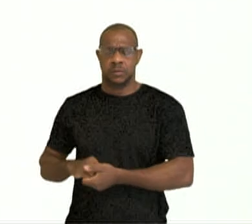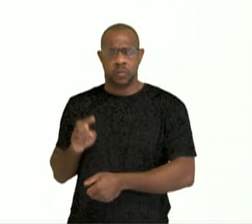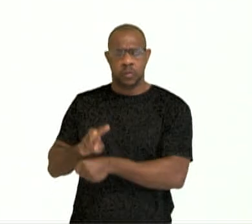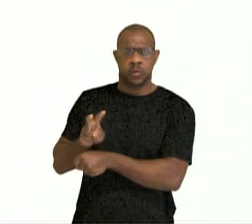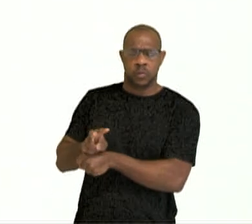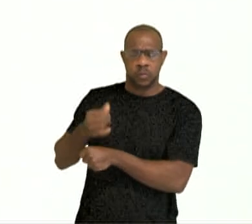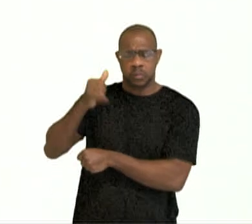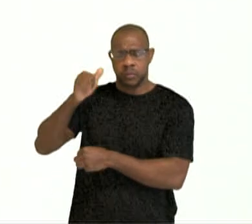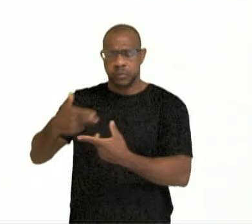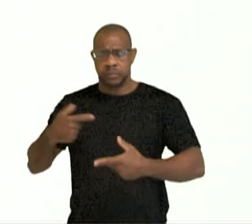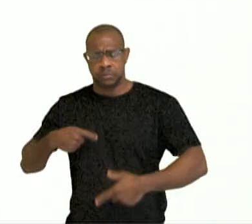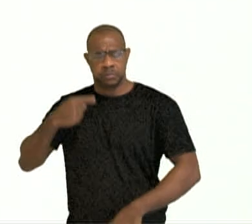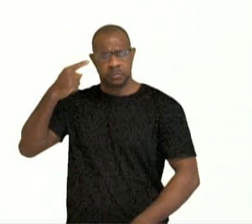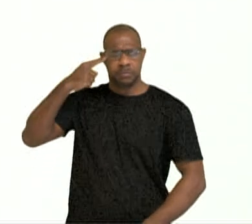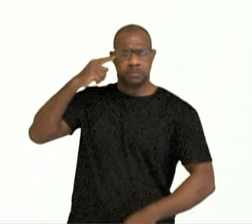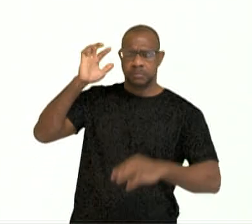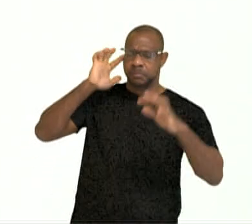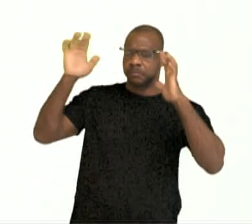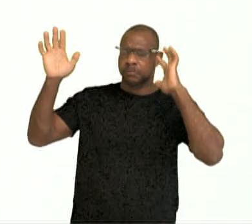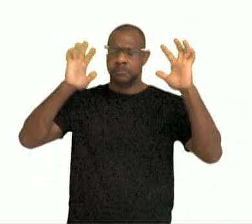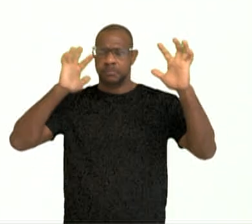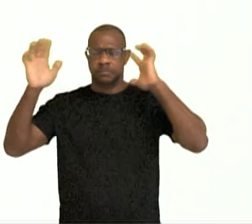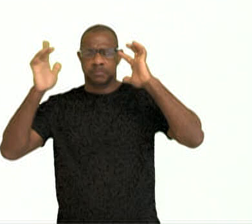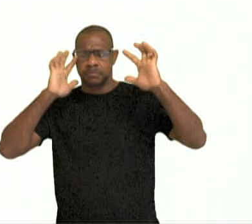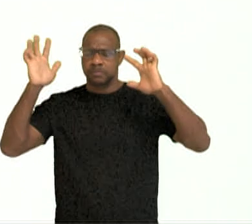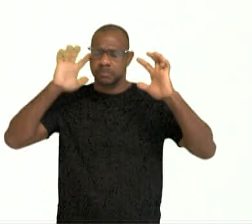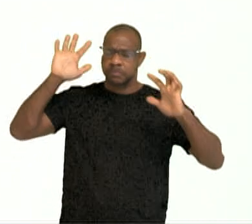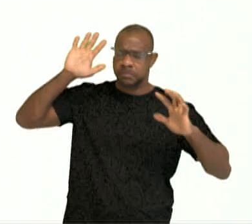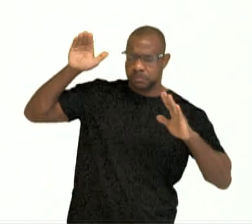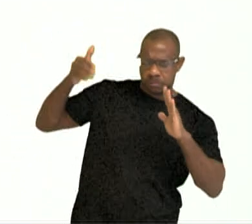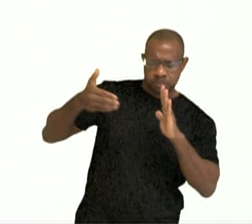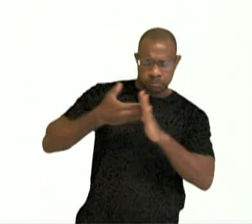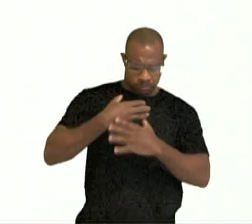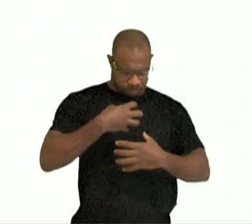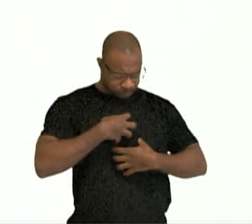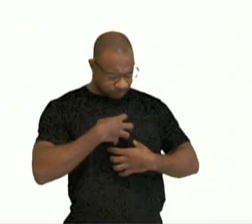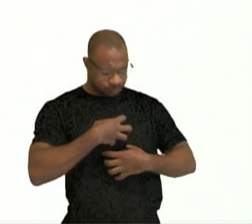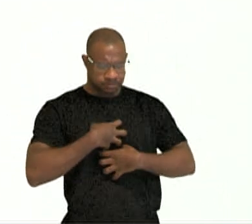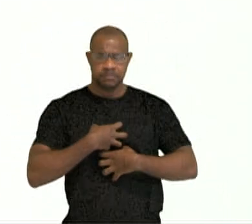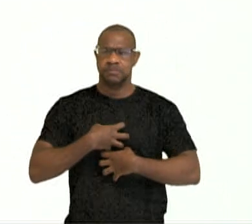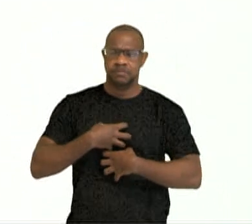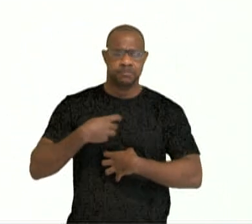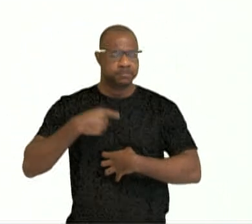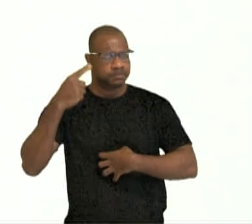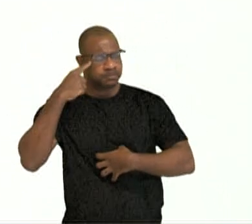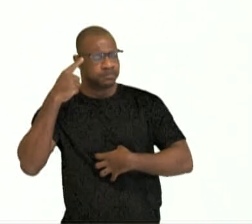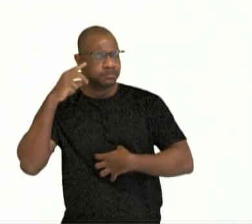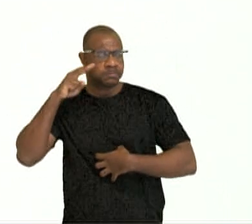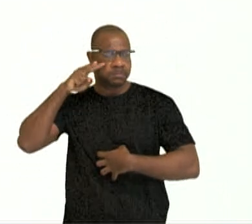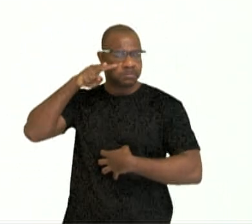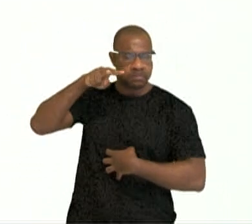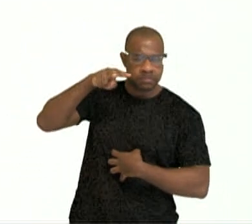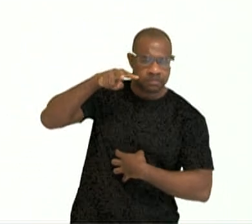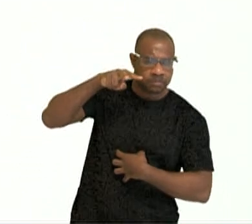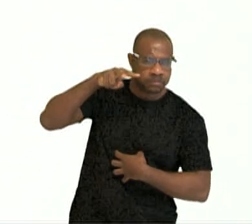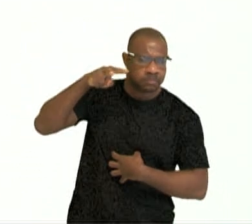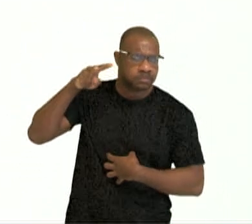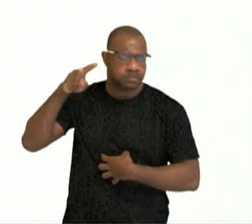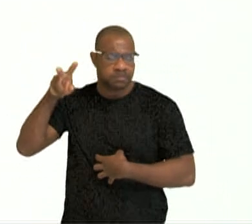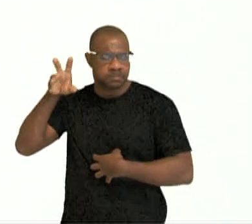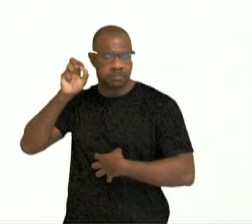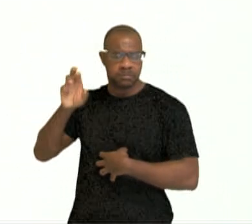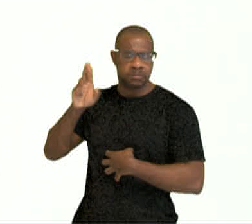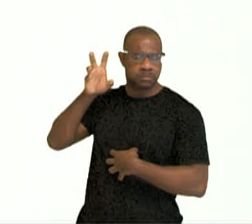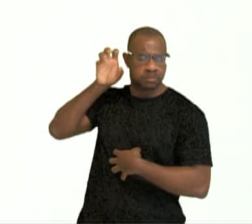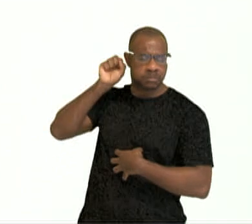meus pensamentos, e os meus pensamentos são todos sensações. Penso com os olhos e com os ouvidos, e com